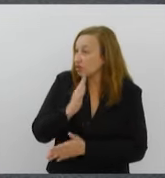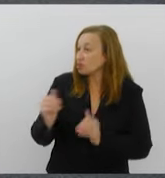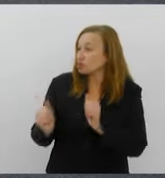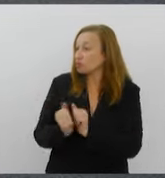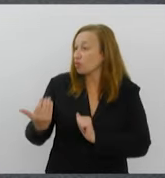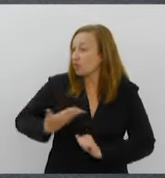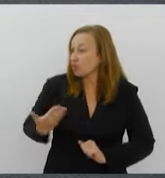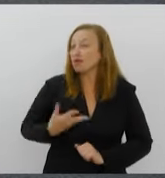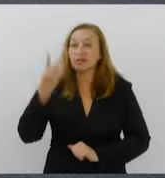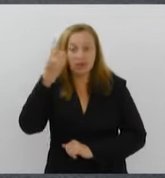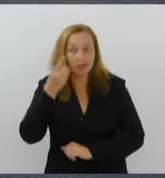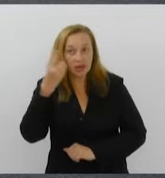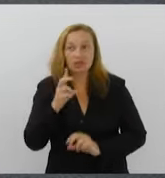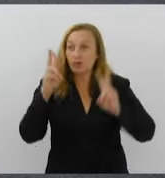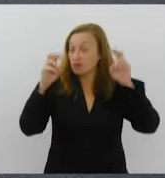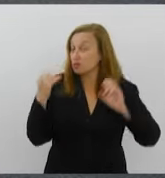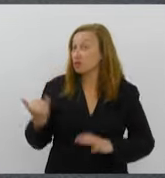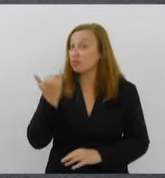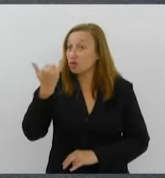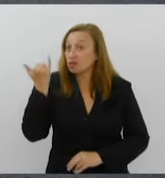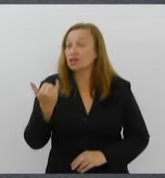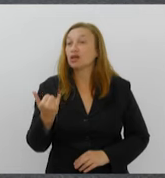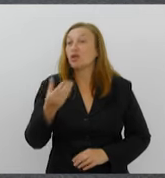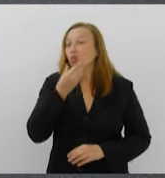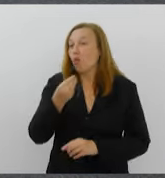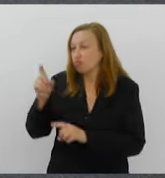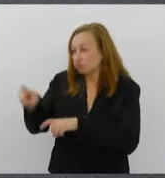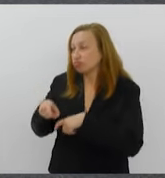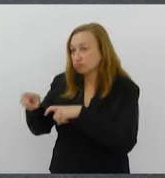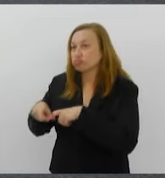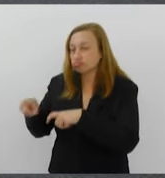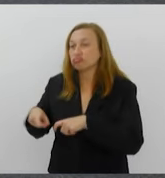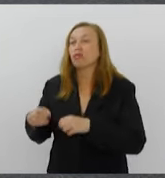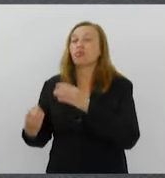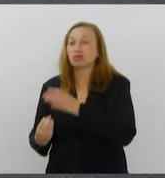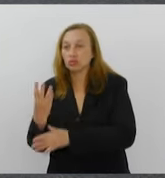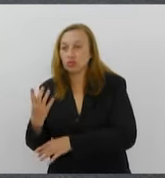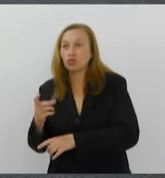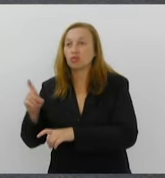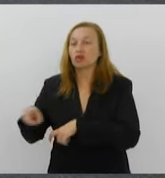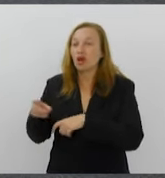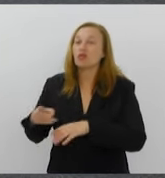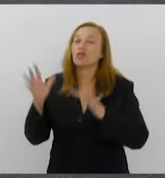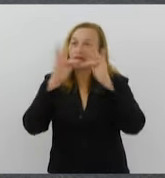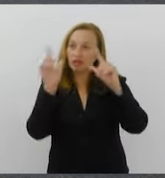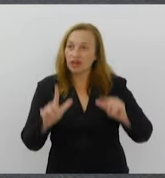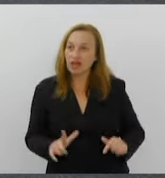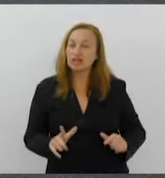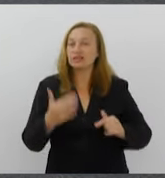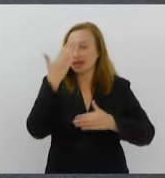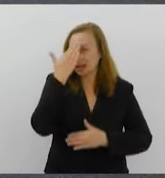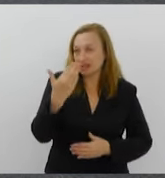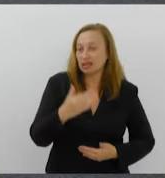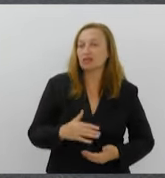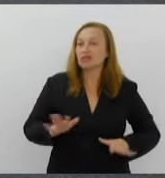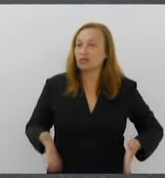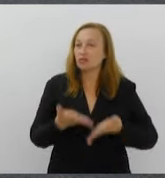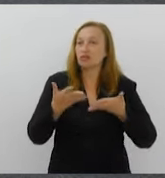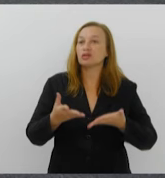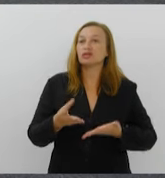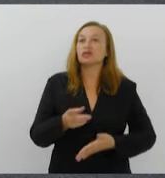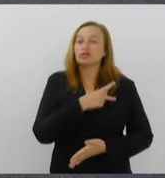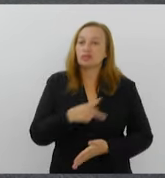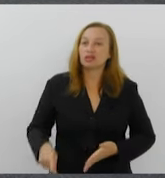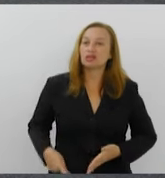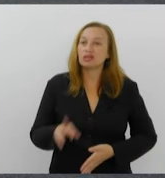deputados uma matéria tão relevante para o homem do campo, para o nosso produtor rural. Então, fico muito feliz e agradeço ao empenho do nosso